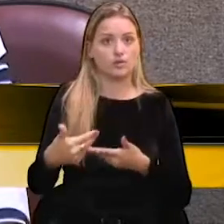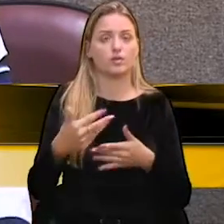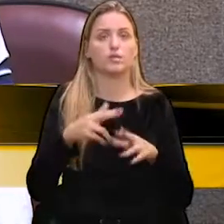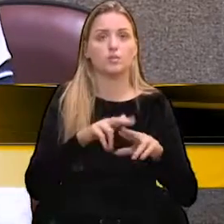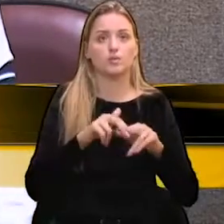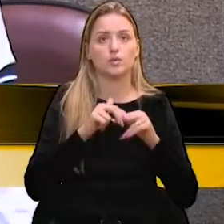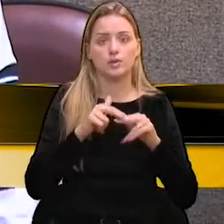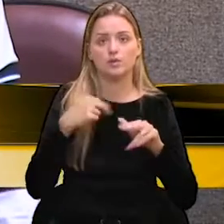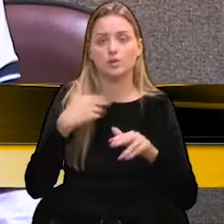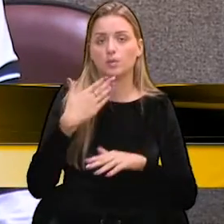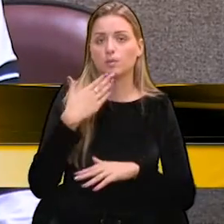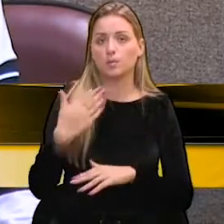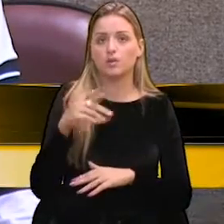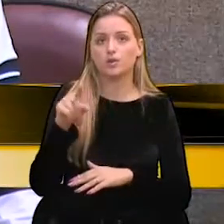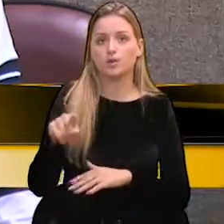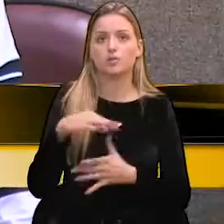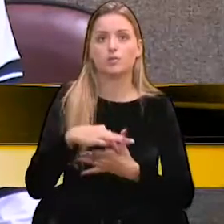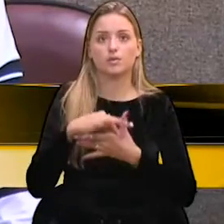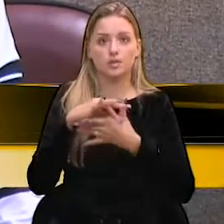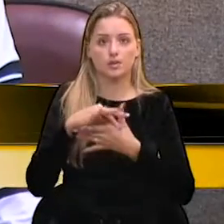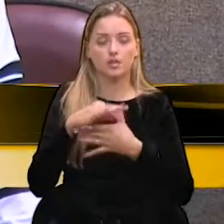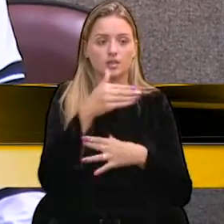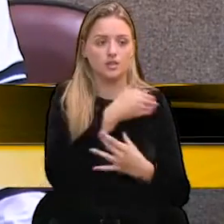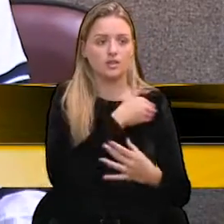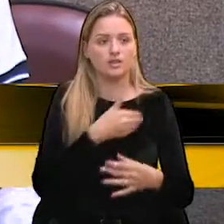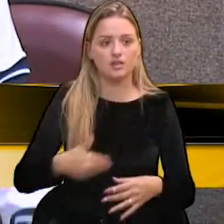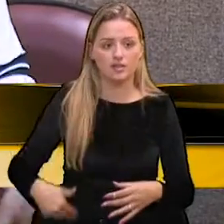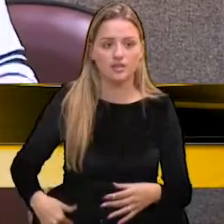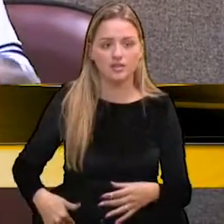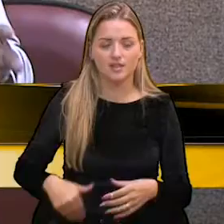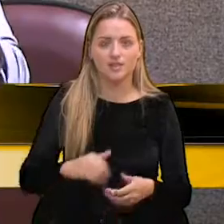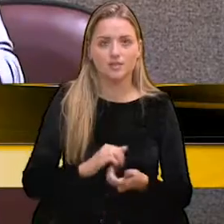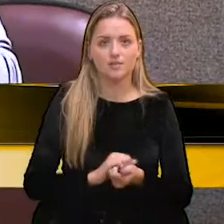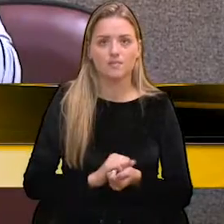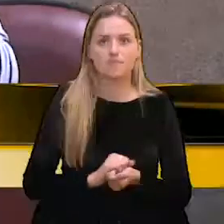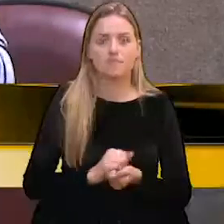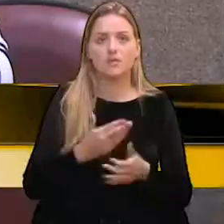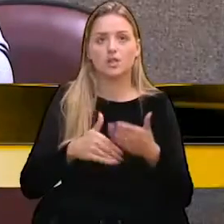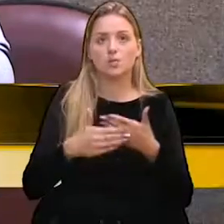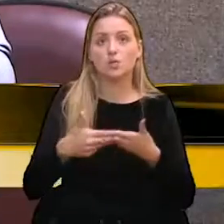nosso líder de governo que